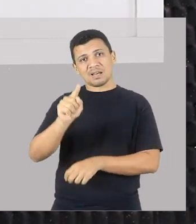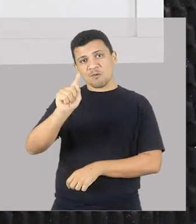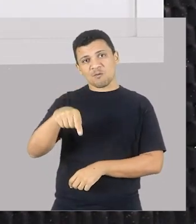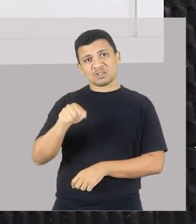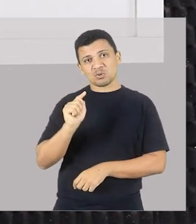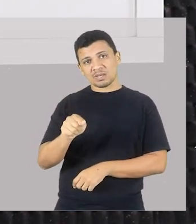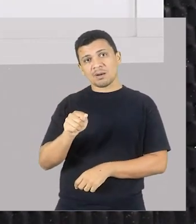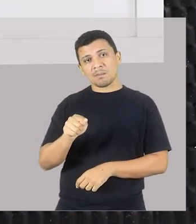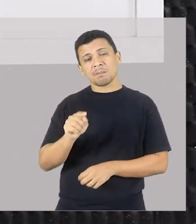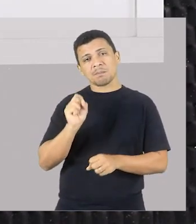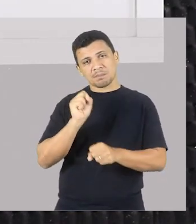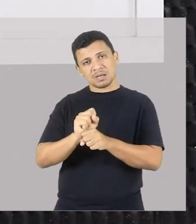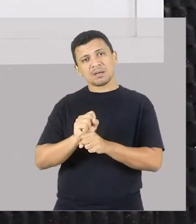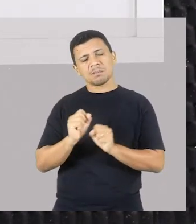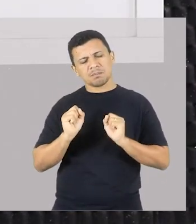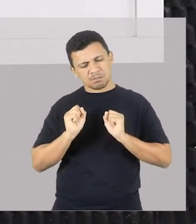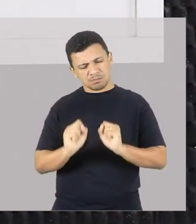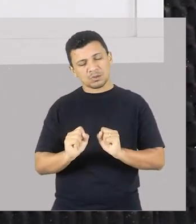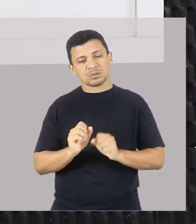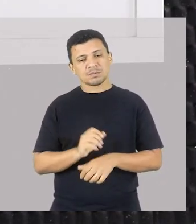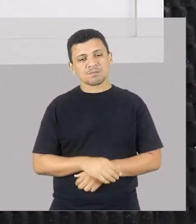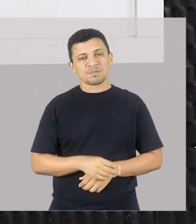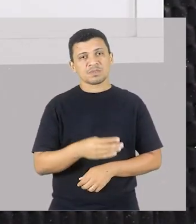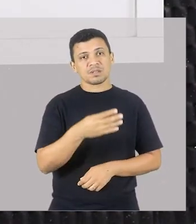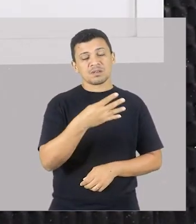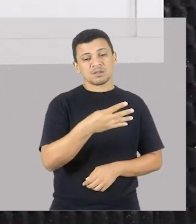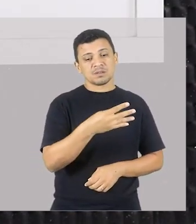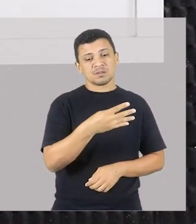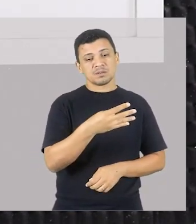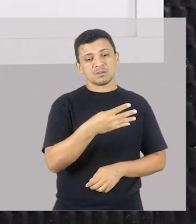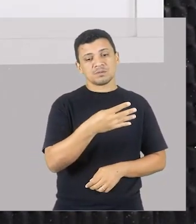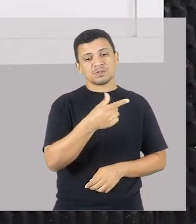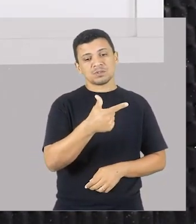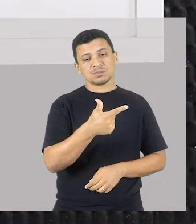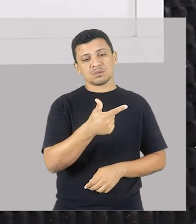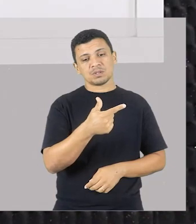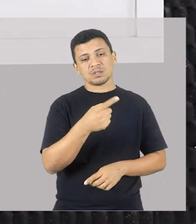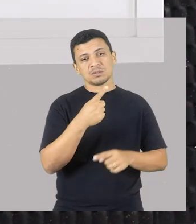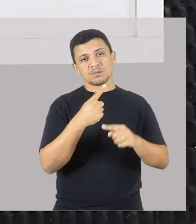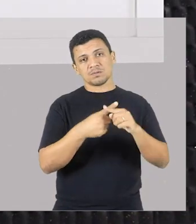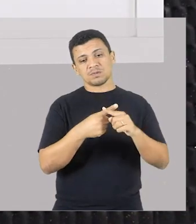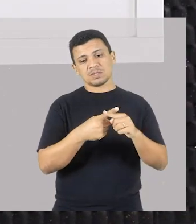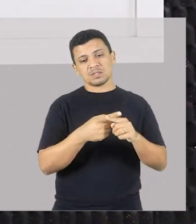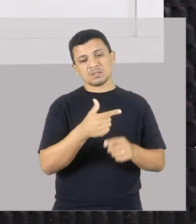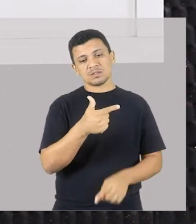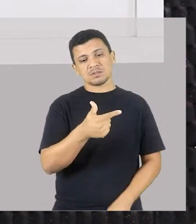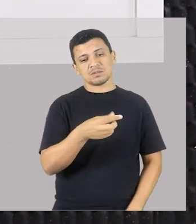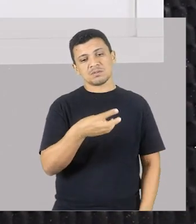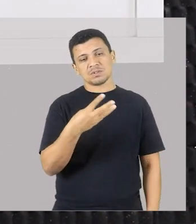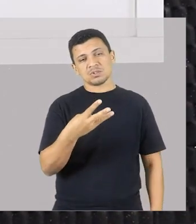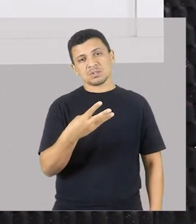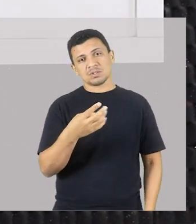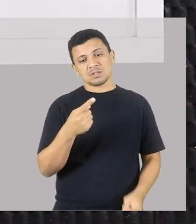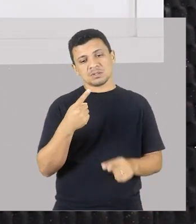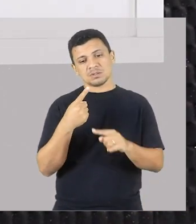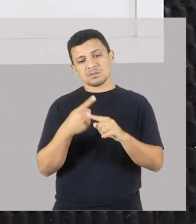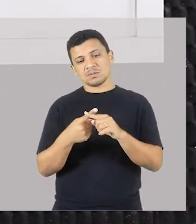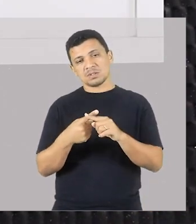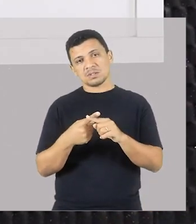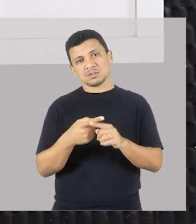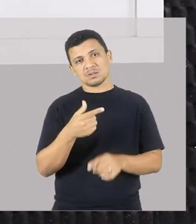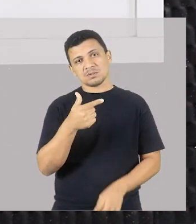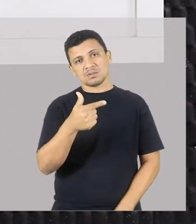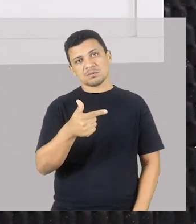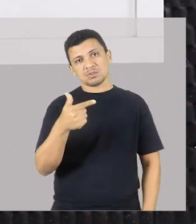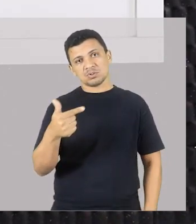que eu vou pegar, vou estender esse 24 até chegar no 23 ou 22, sei lá. Chega